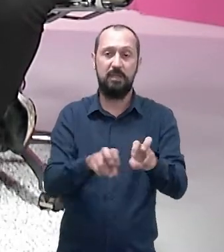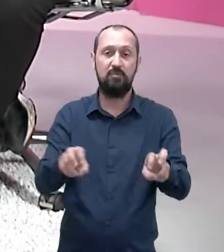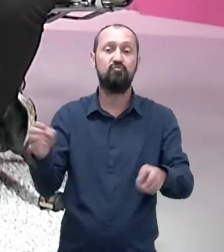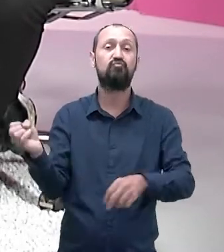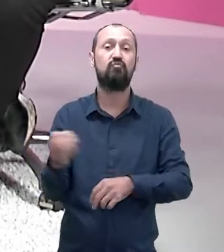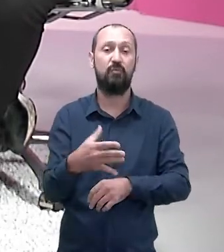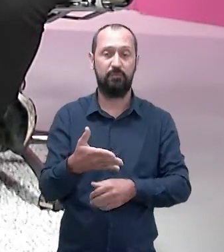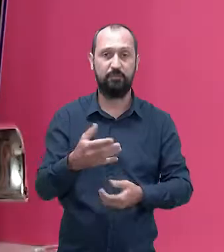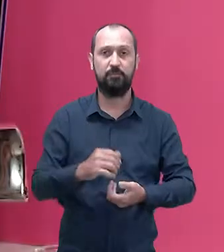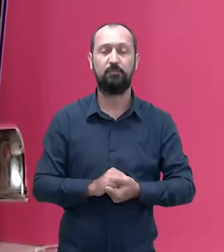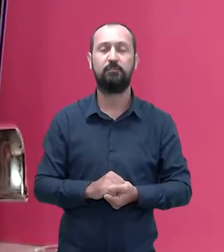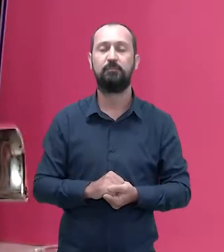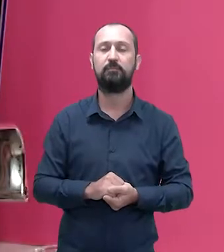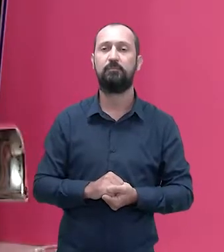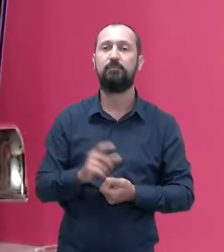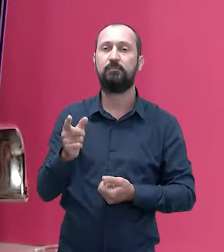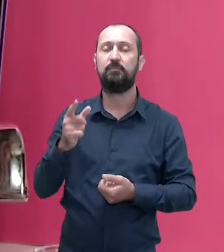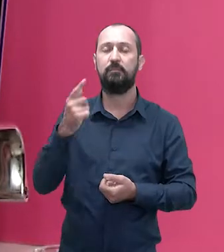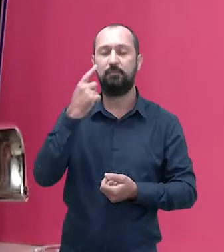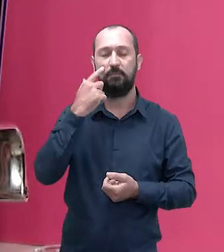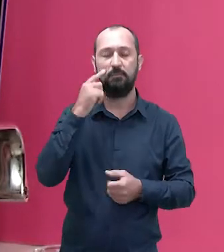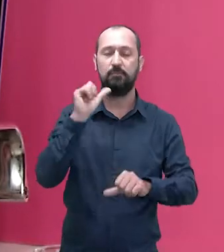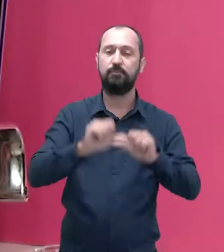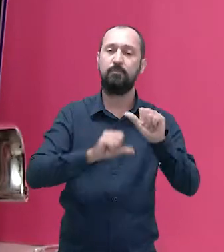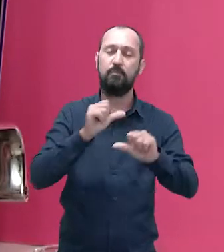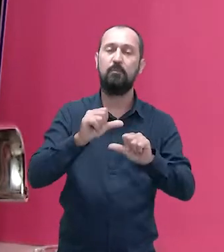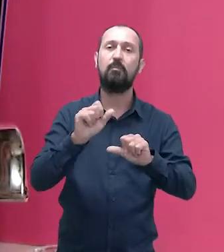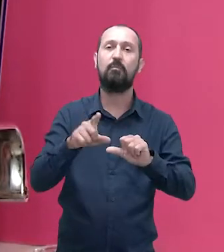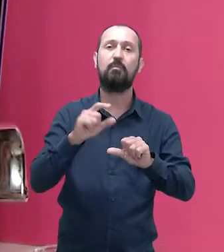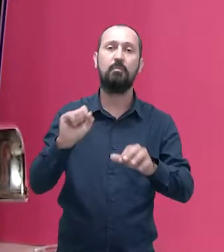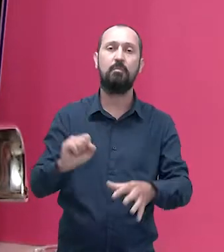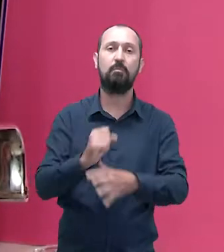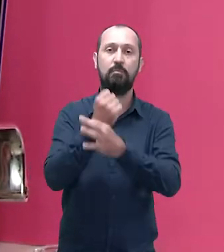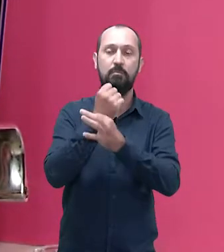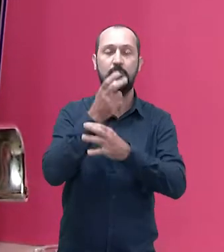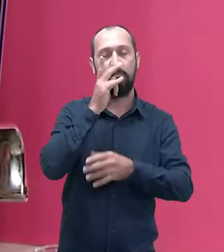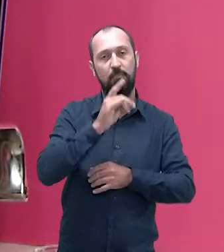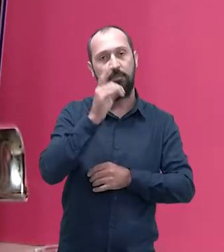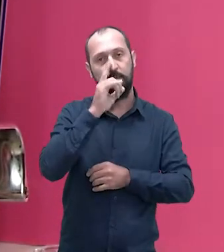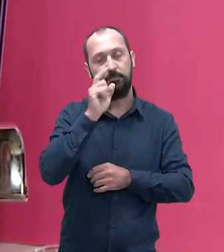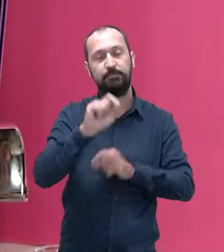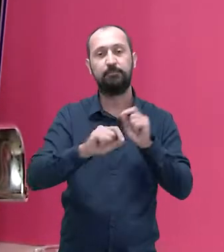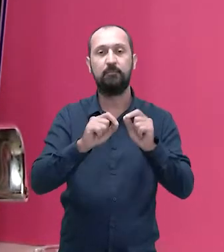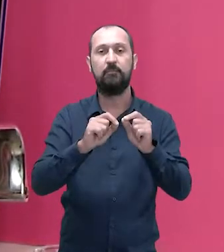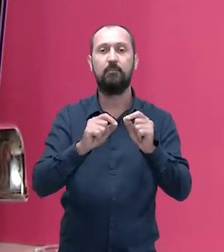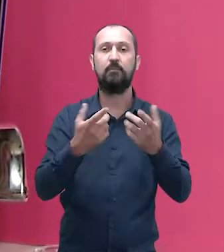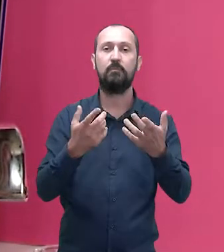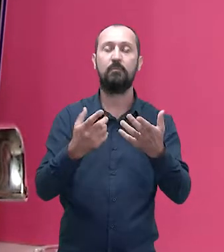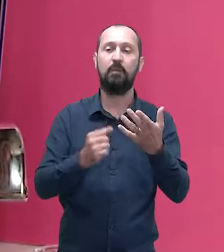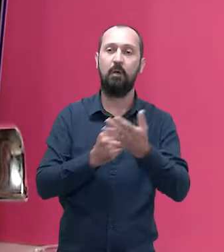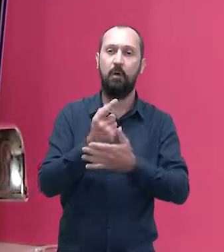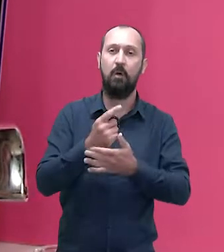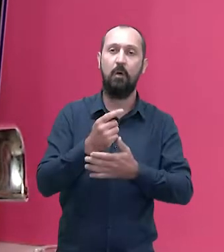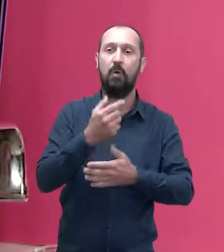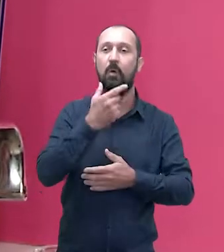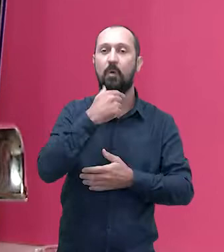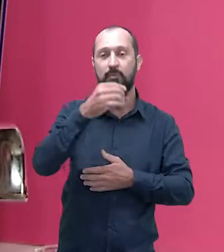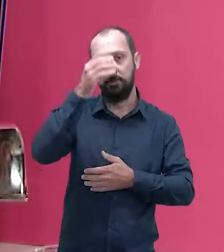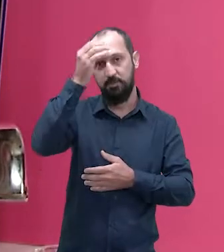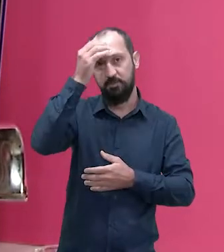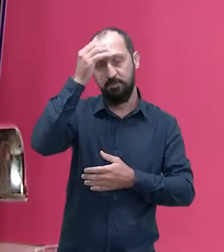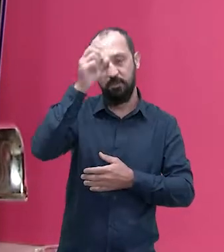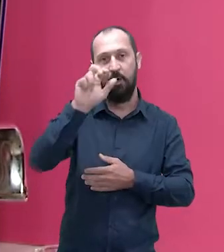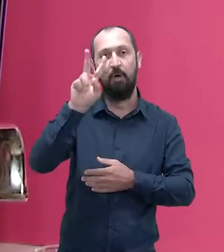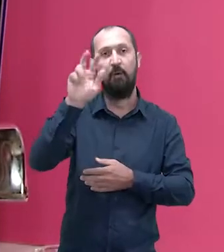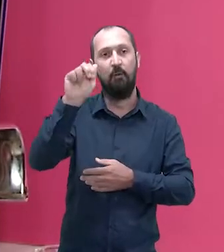crianças andem em veículos novos. E, Rodrigo, essa regulamentação também traz mais segurança para os pais, né, contratarem o tio da van,